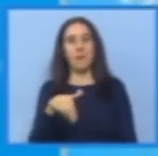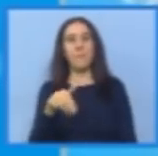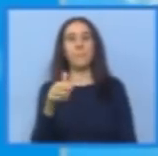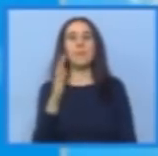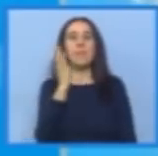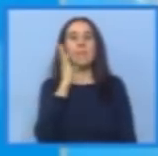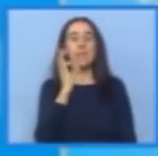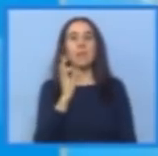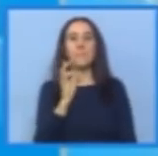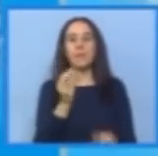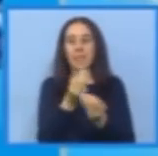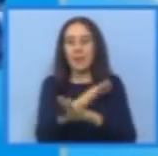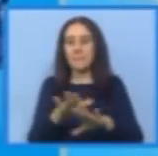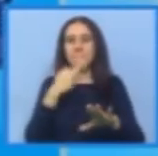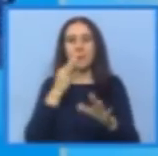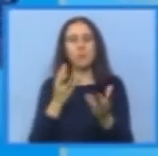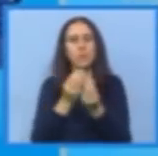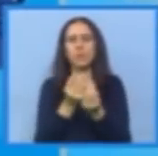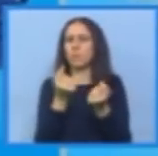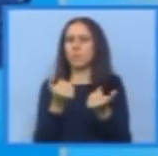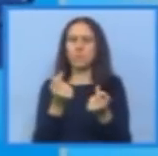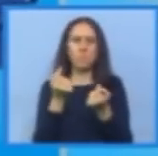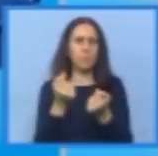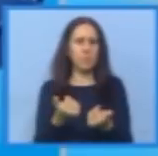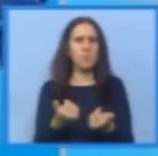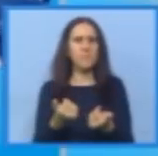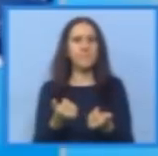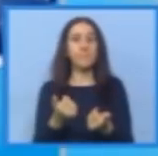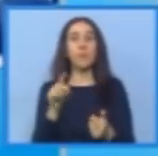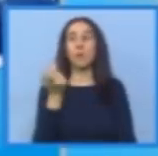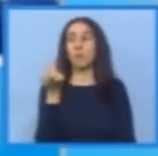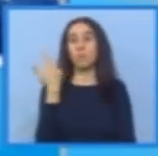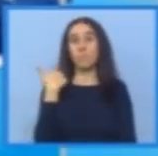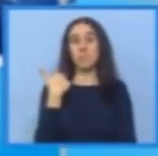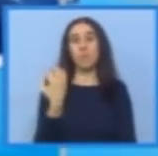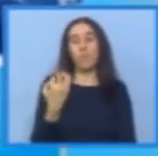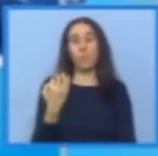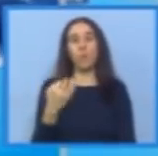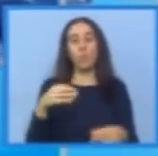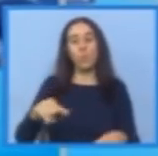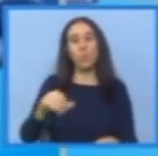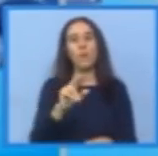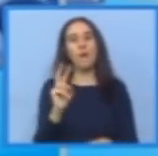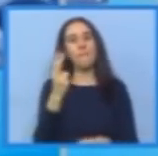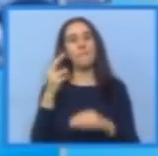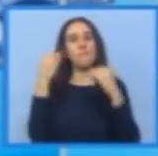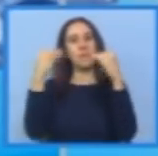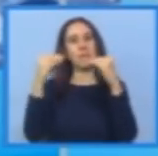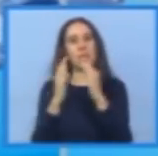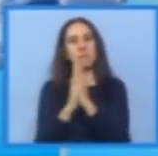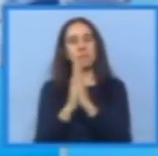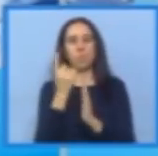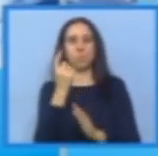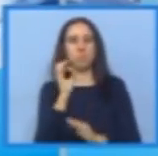Vamos procurar juntar as crianças todas, são muito poucas, muito poucas. O ano passado havia 2 núcleos de catequese, um